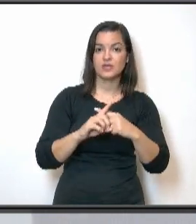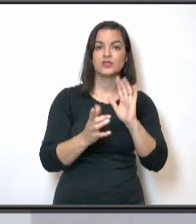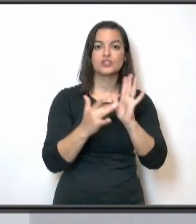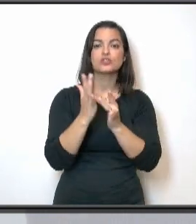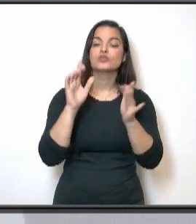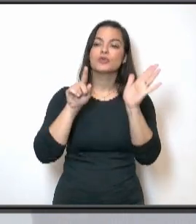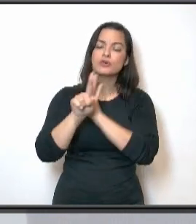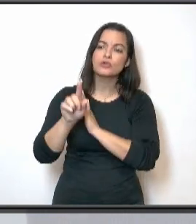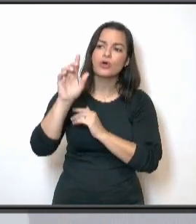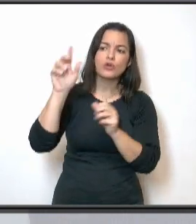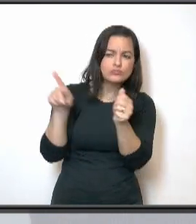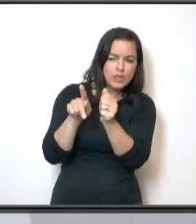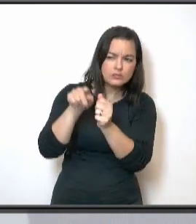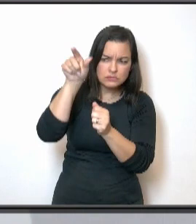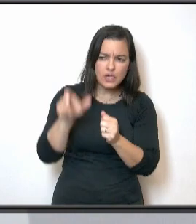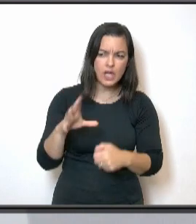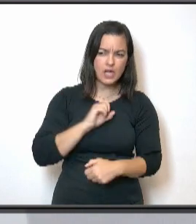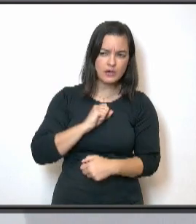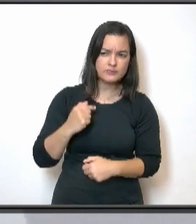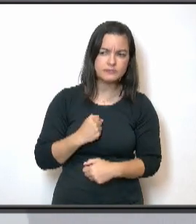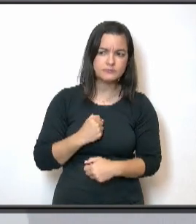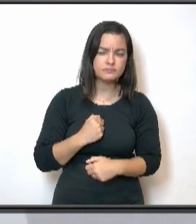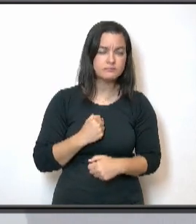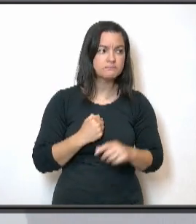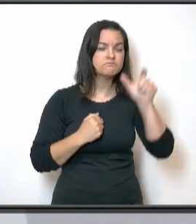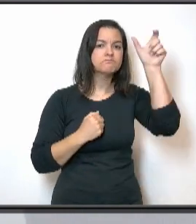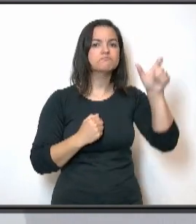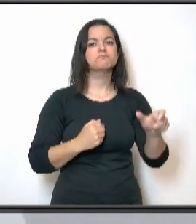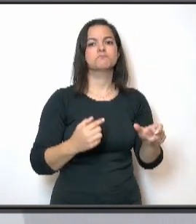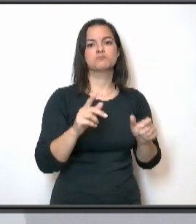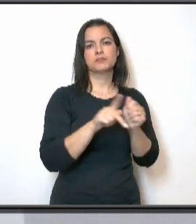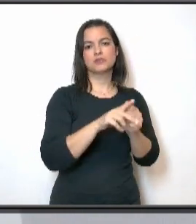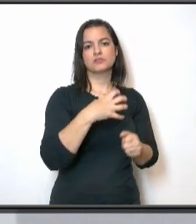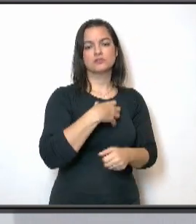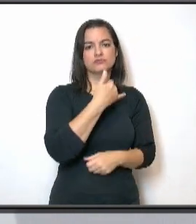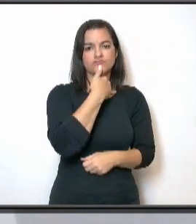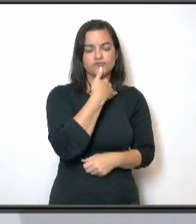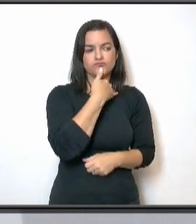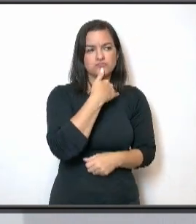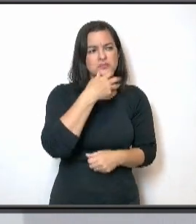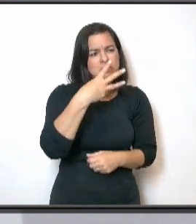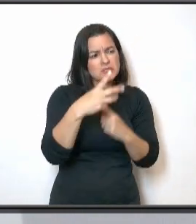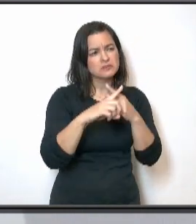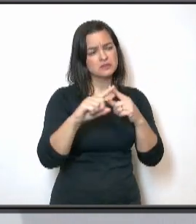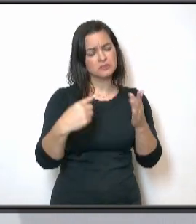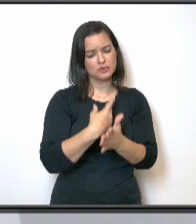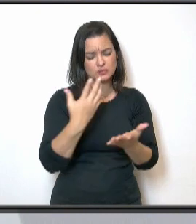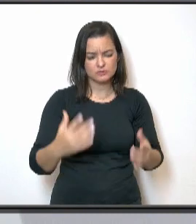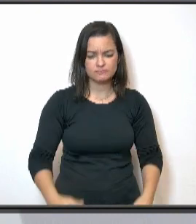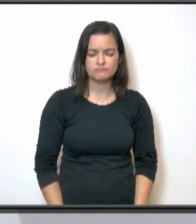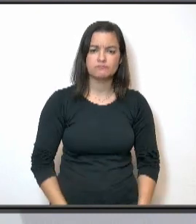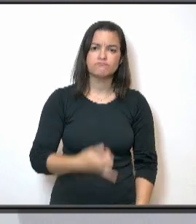de João, tu me amas? Pedro entristeceu-se por ele lhe ter dito pela terceira vez: tu me